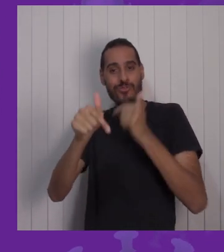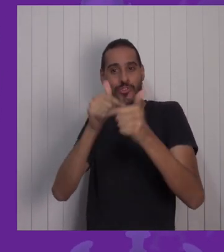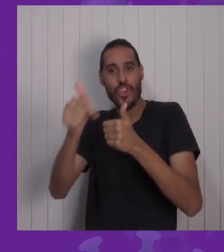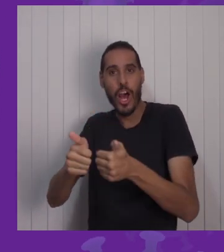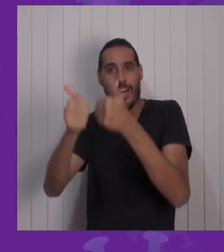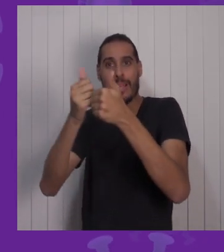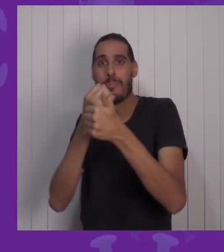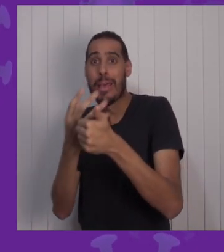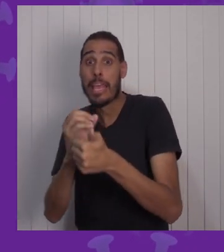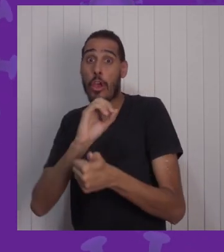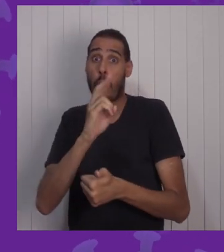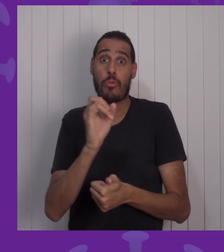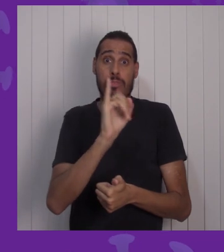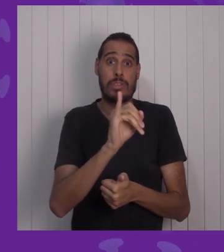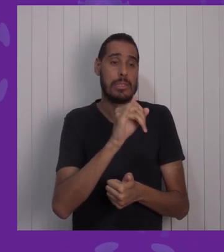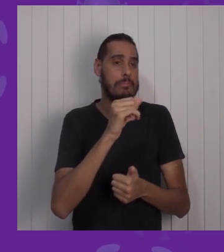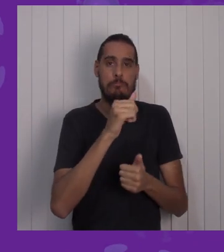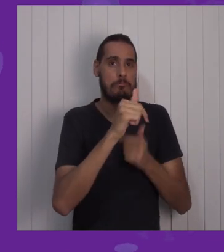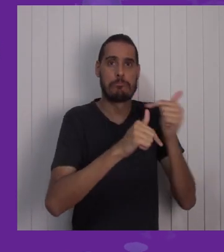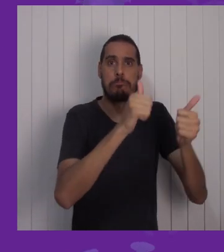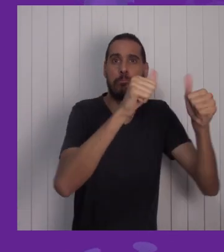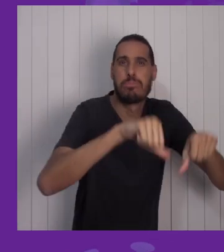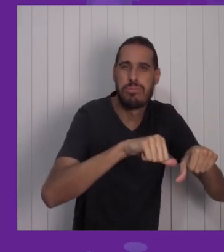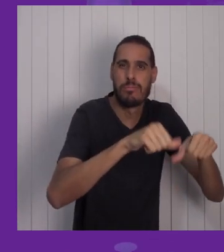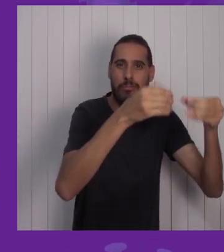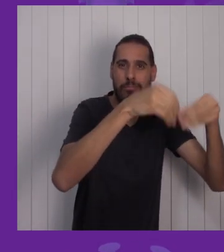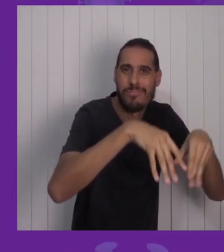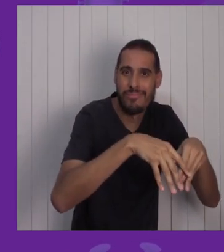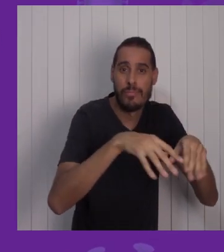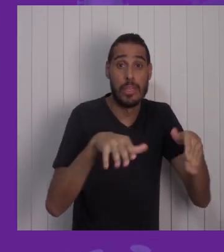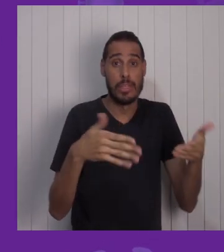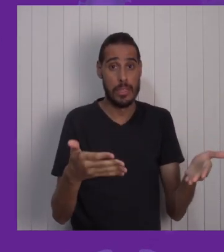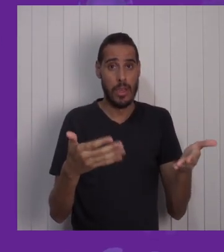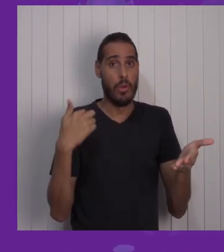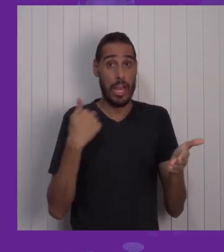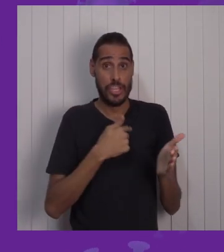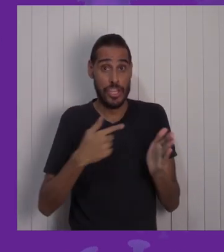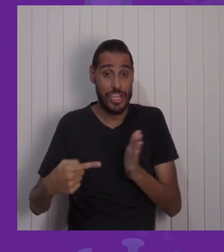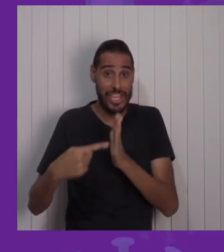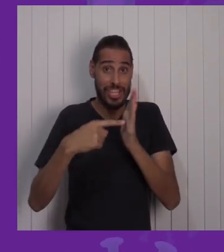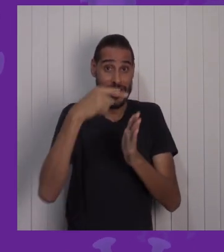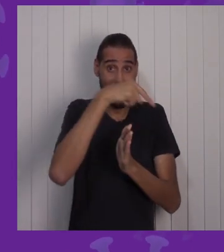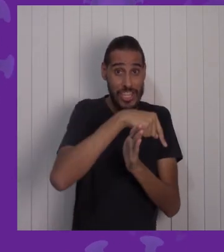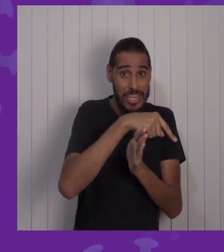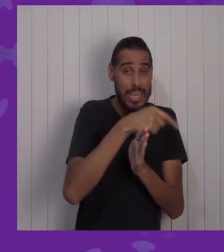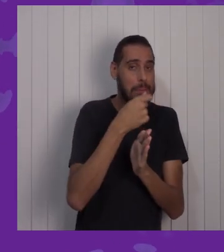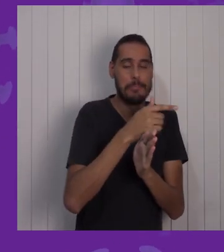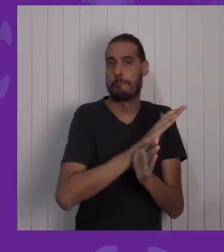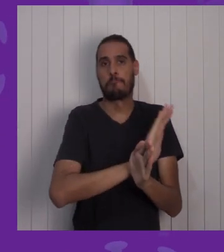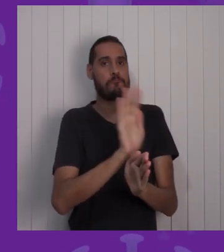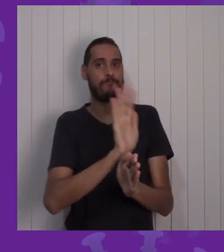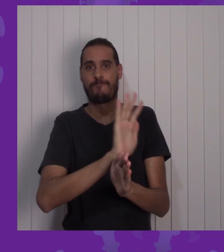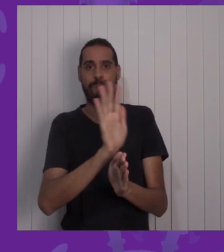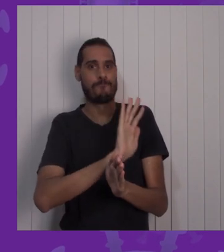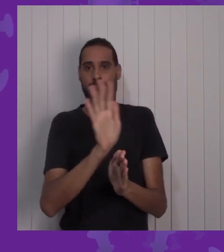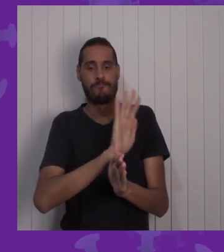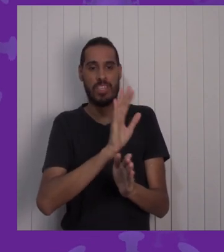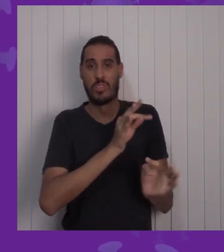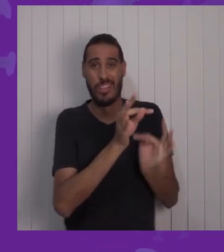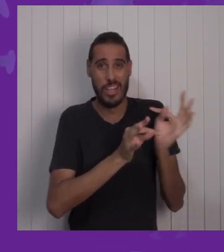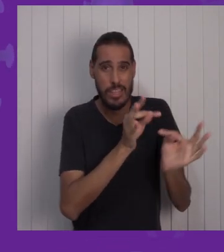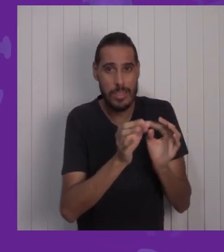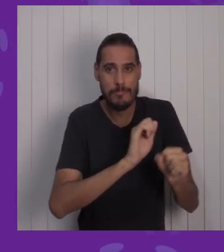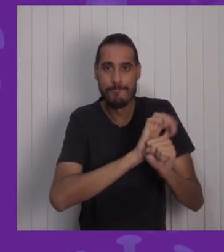poder fazer tratamento da Covid. A cloroquina é um medicamento que ele, no